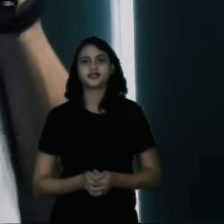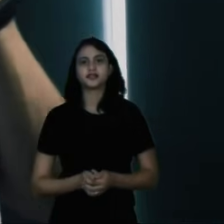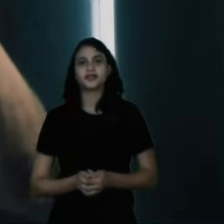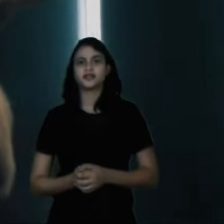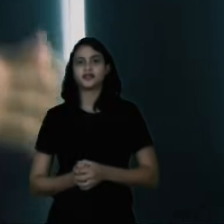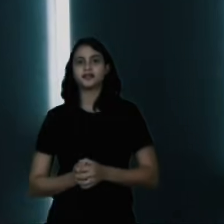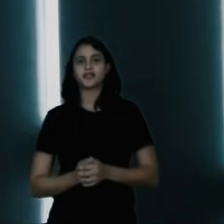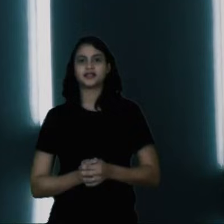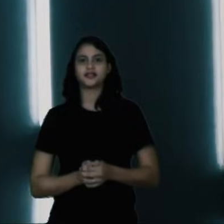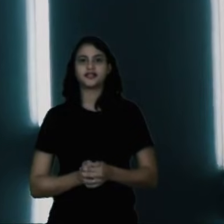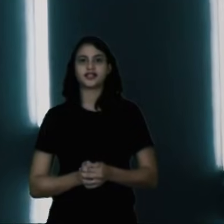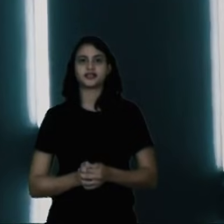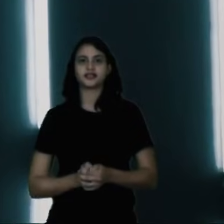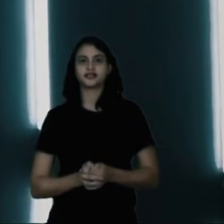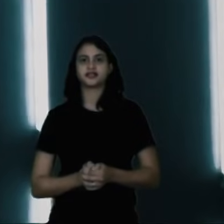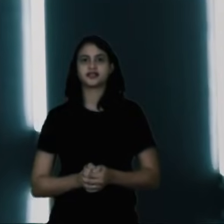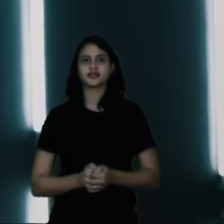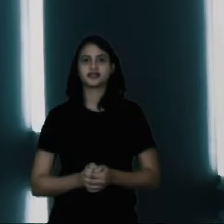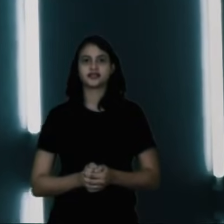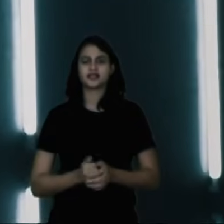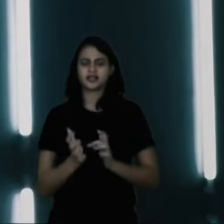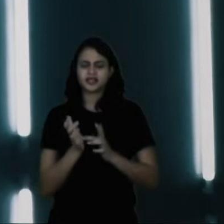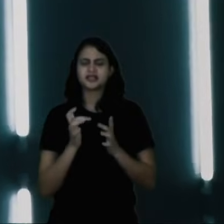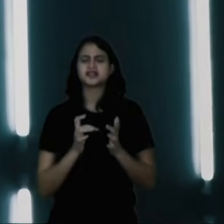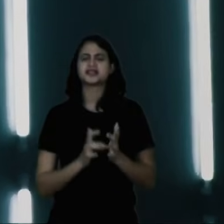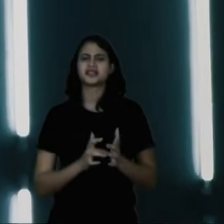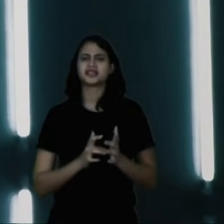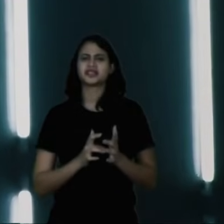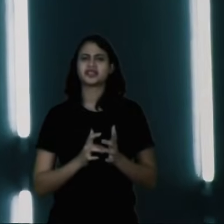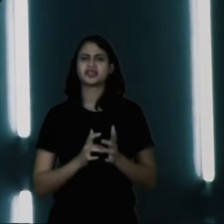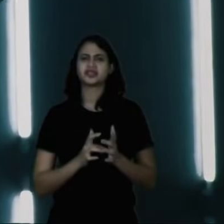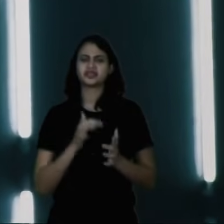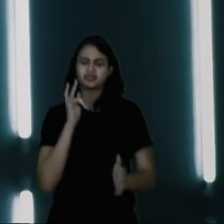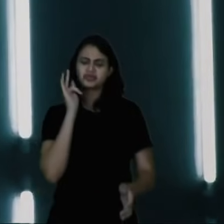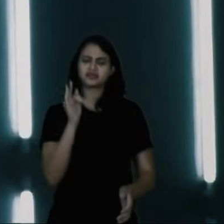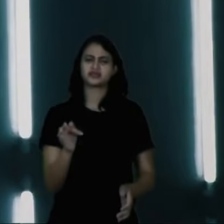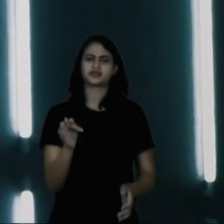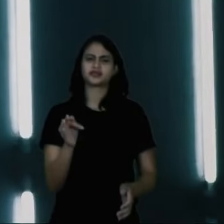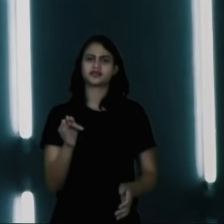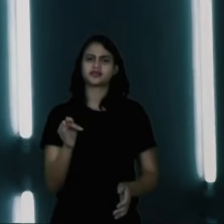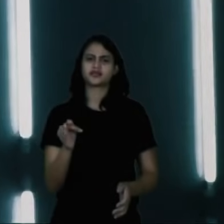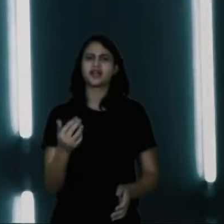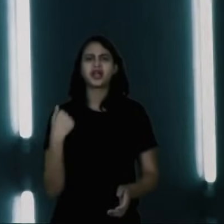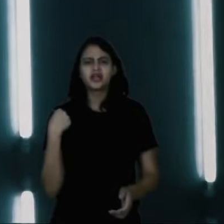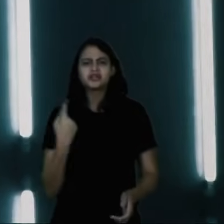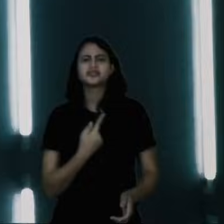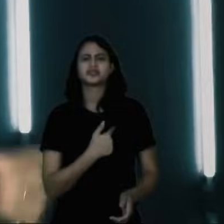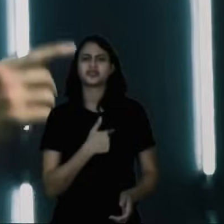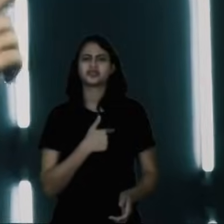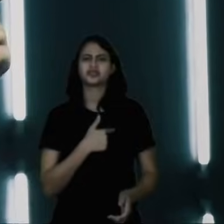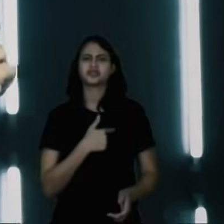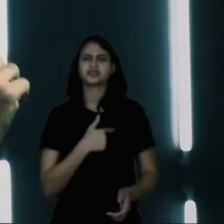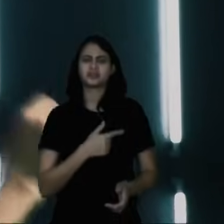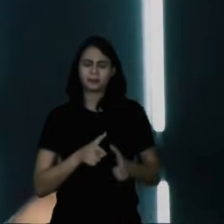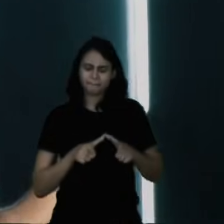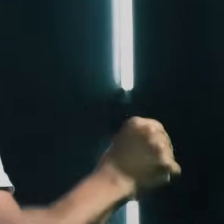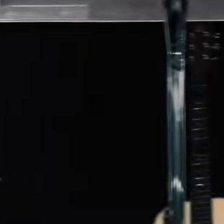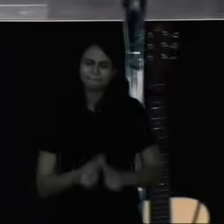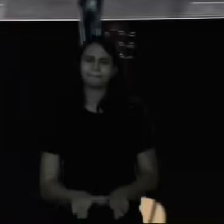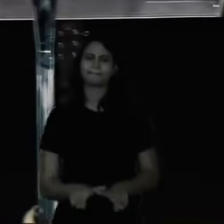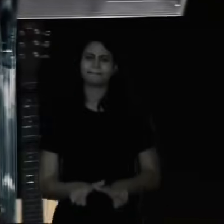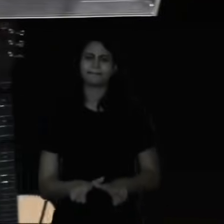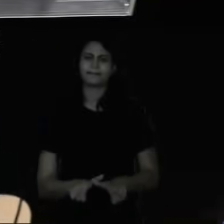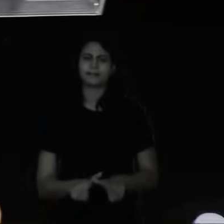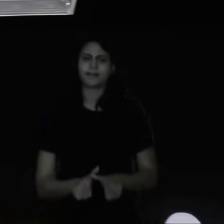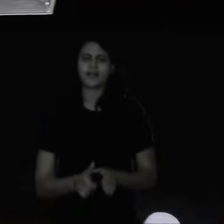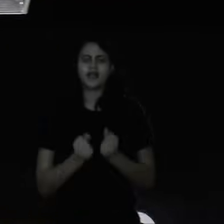E se ele passou, quem somos nós para não passarmos? Olha o que a Bíblia